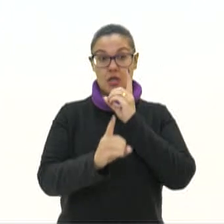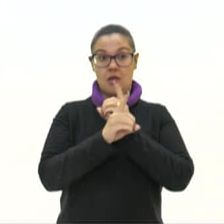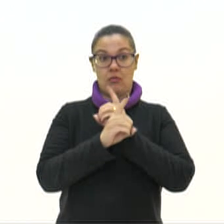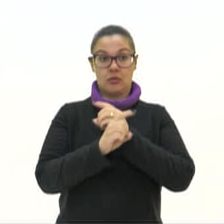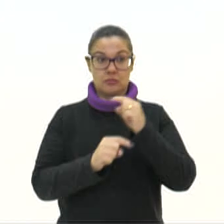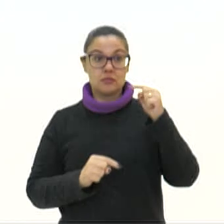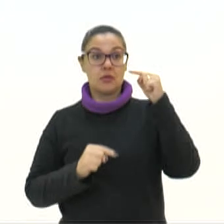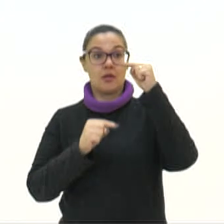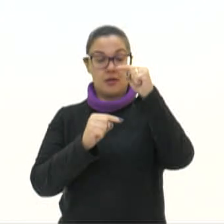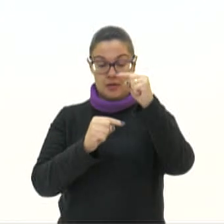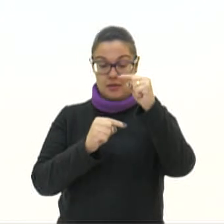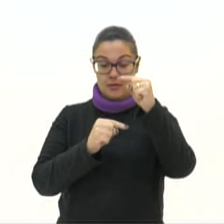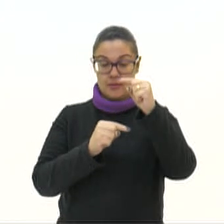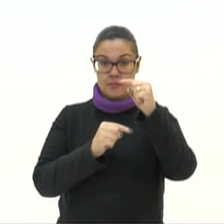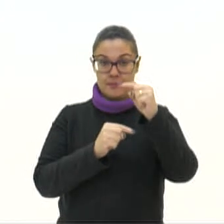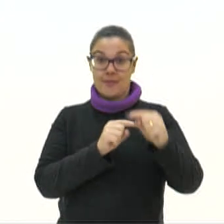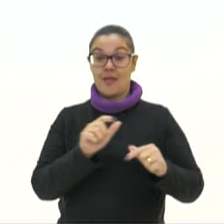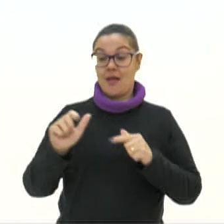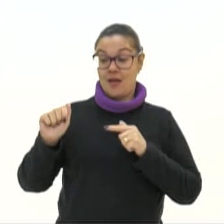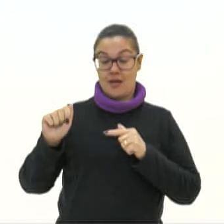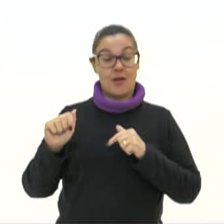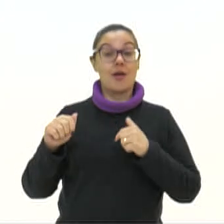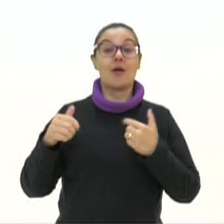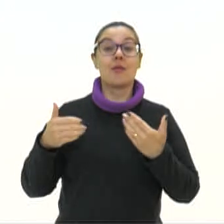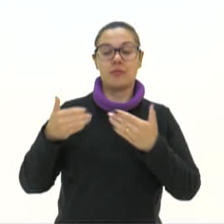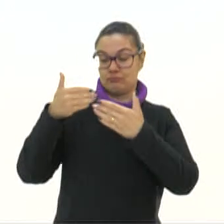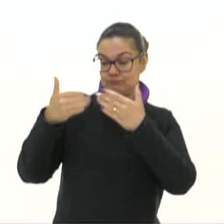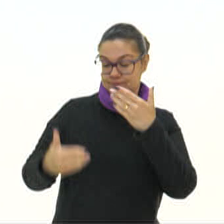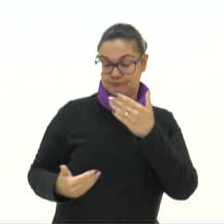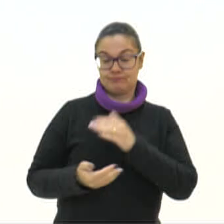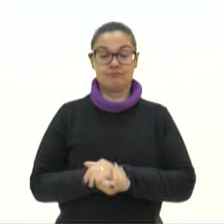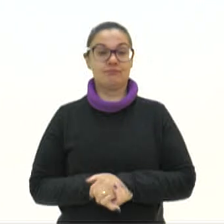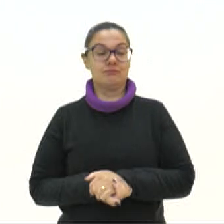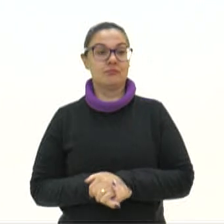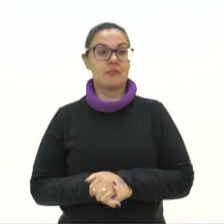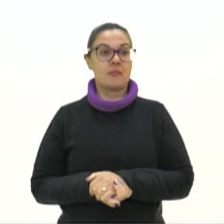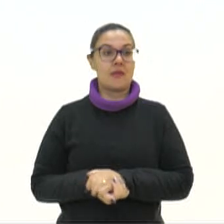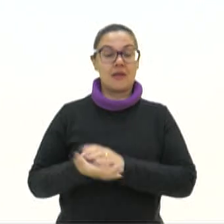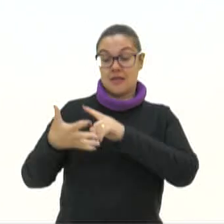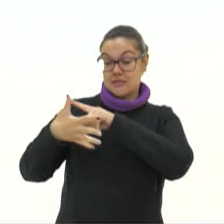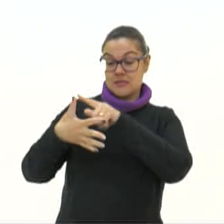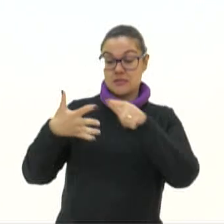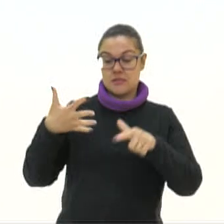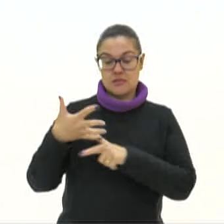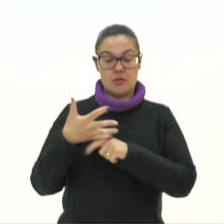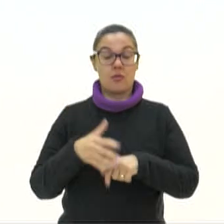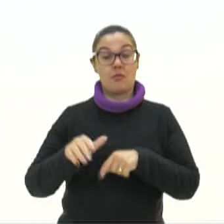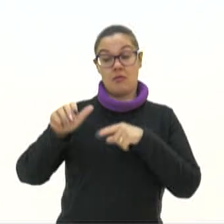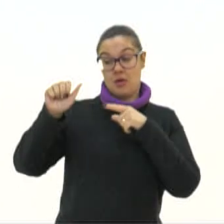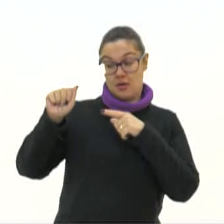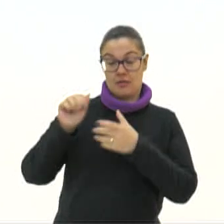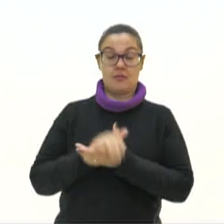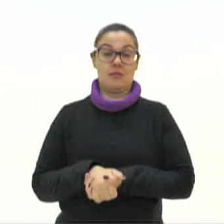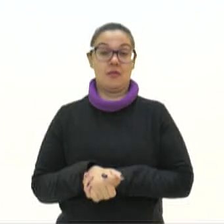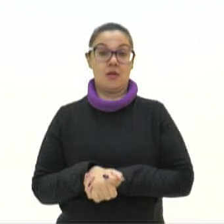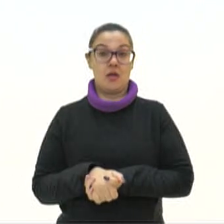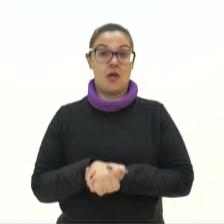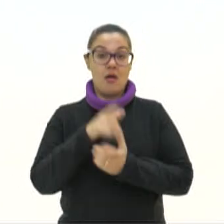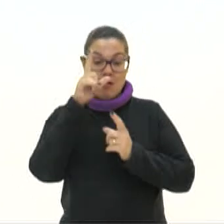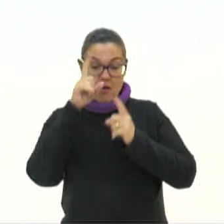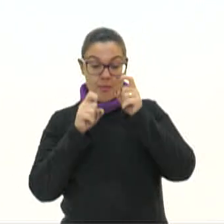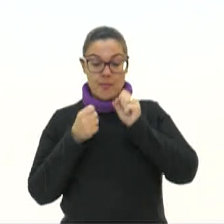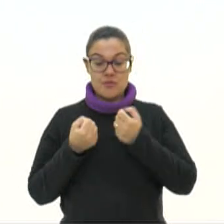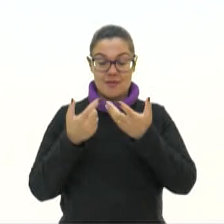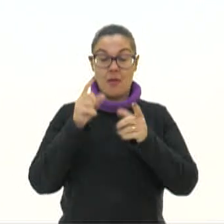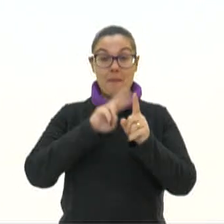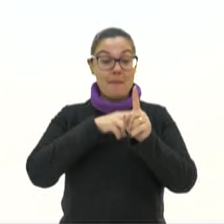no fragmento que, e aí vocês têm 5 alternativas. A letra A expressão, além